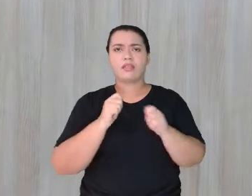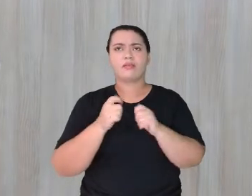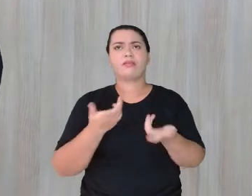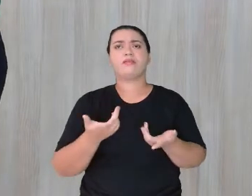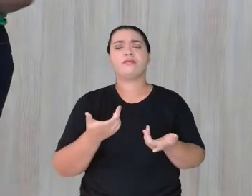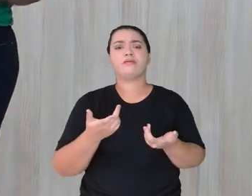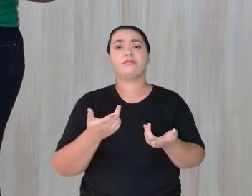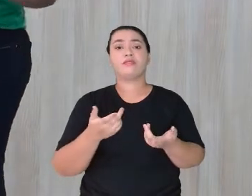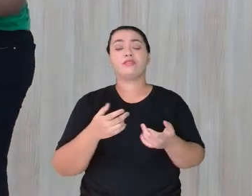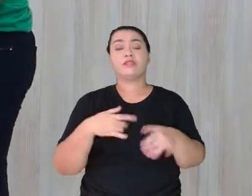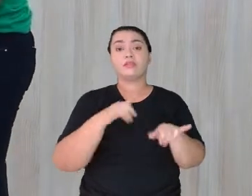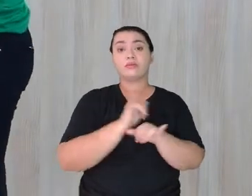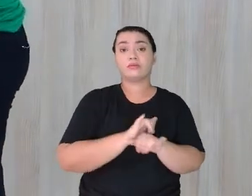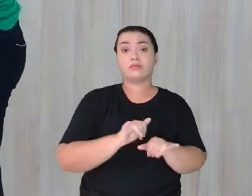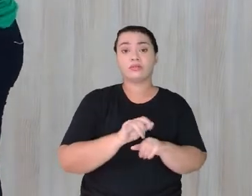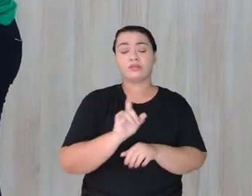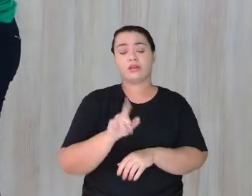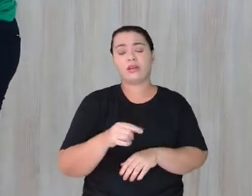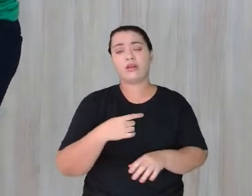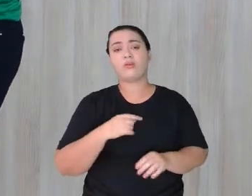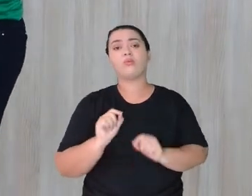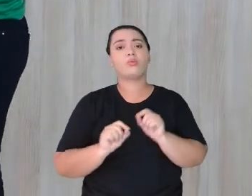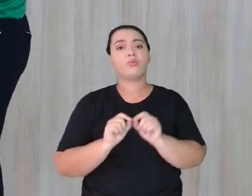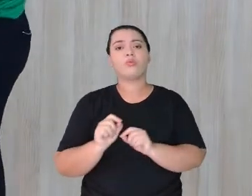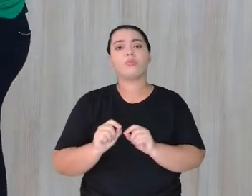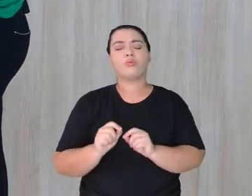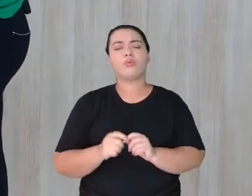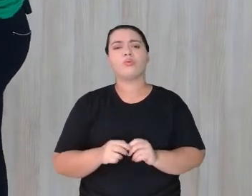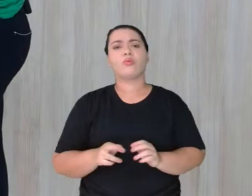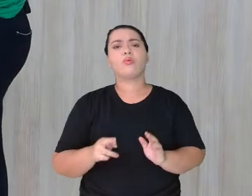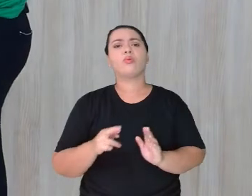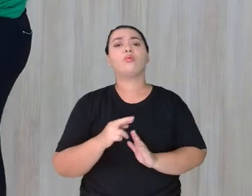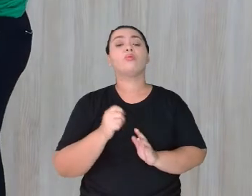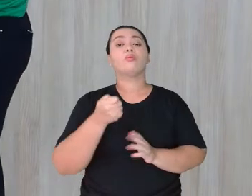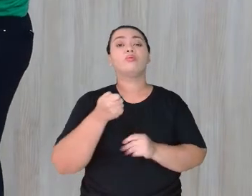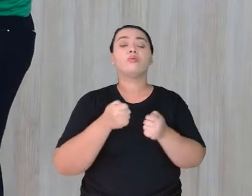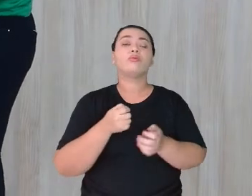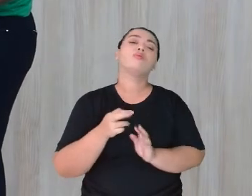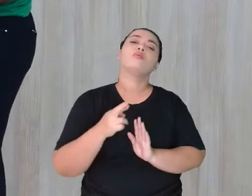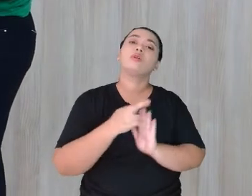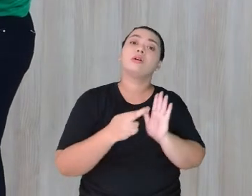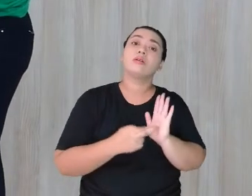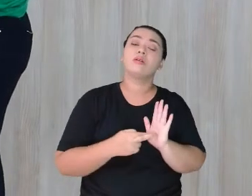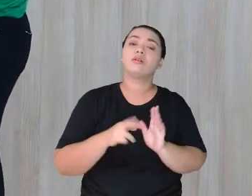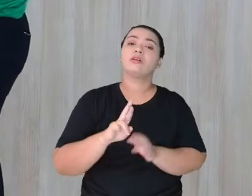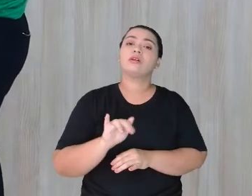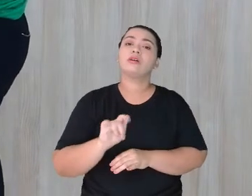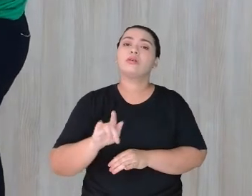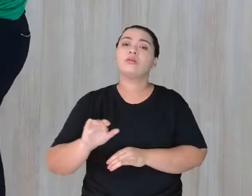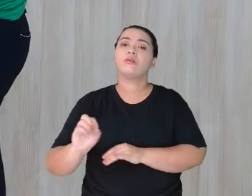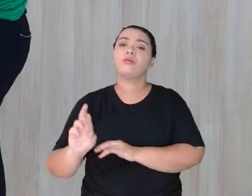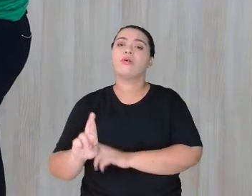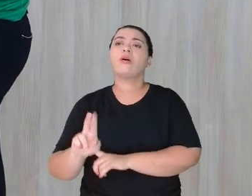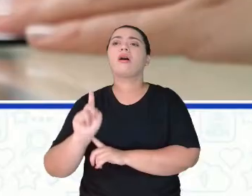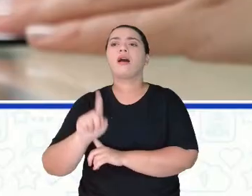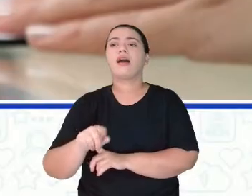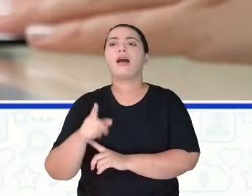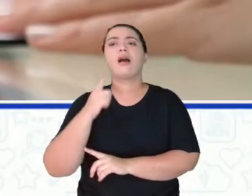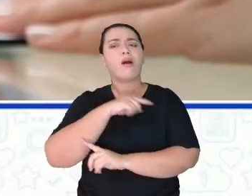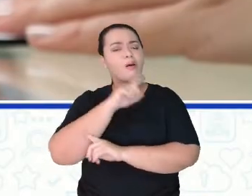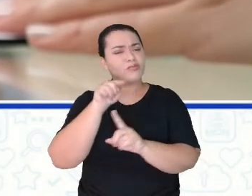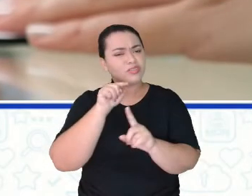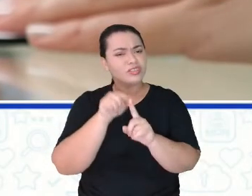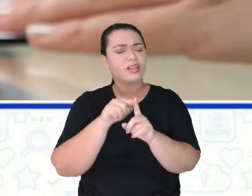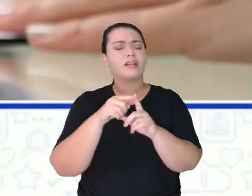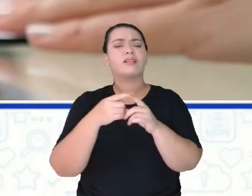notícia, né? O rigor é uma dessas características. Rigor na coleta de informações, objetividade do discurso, para